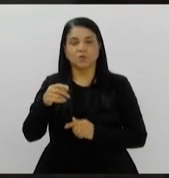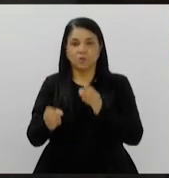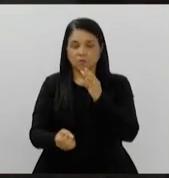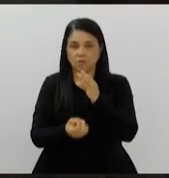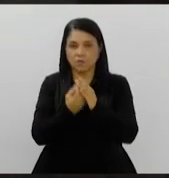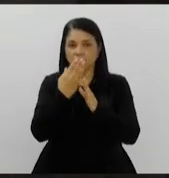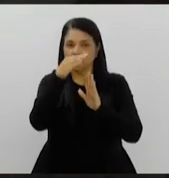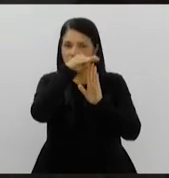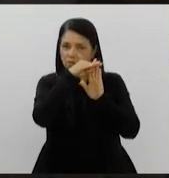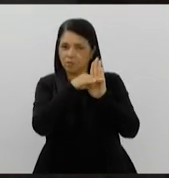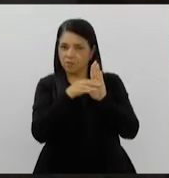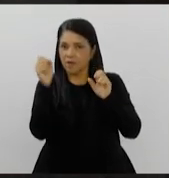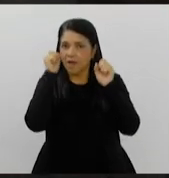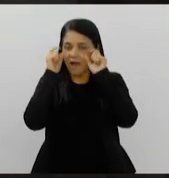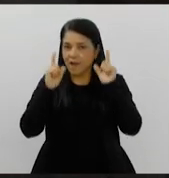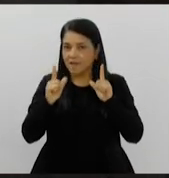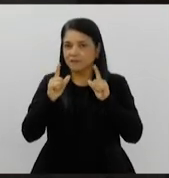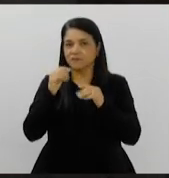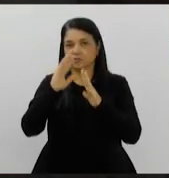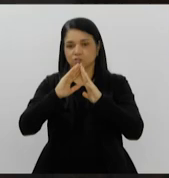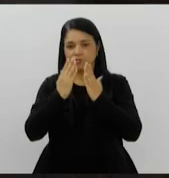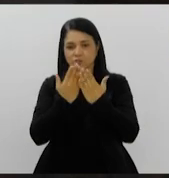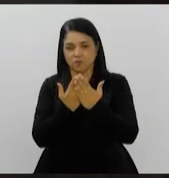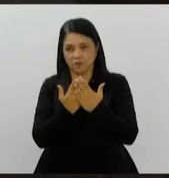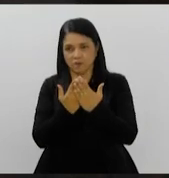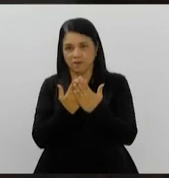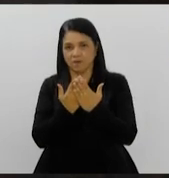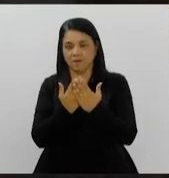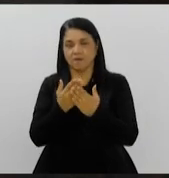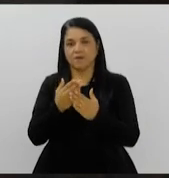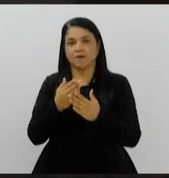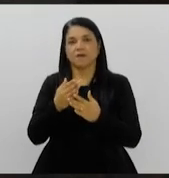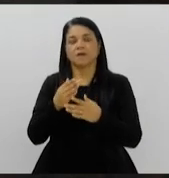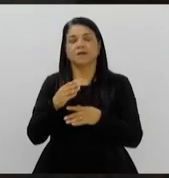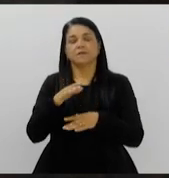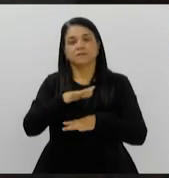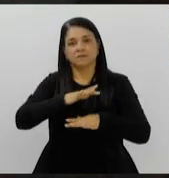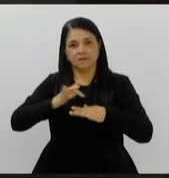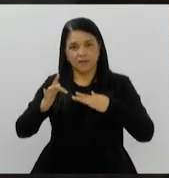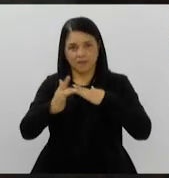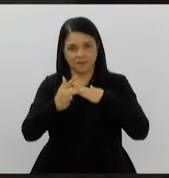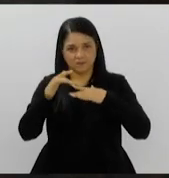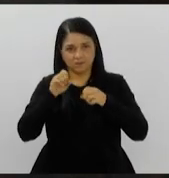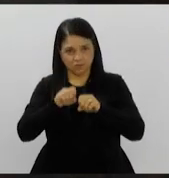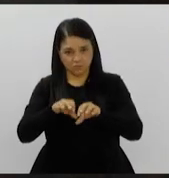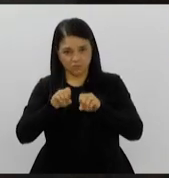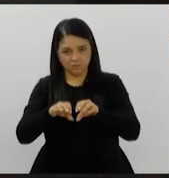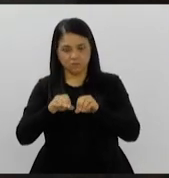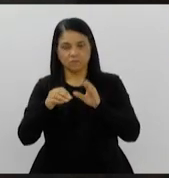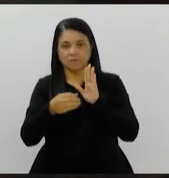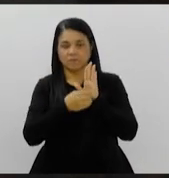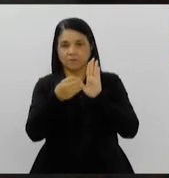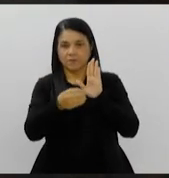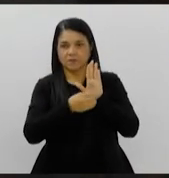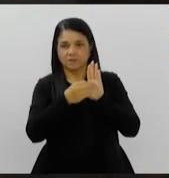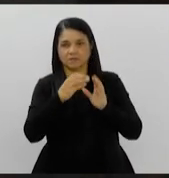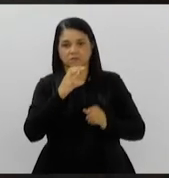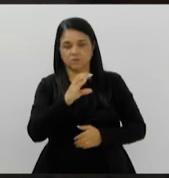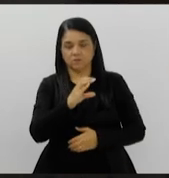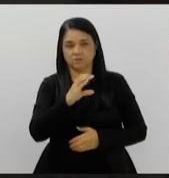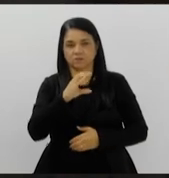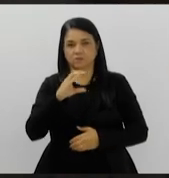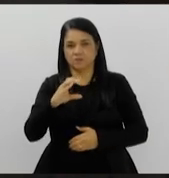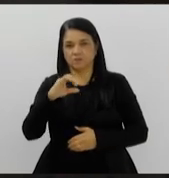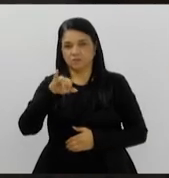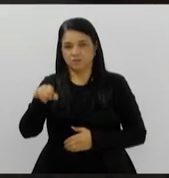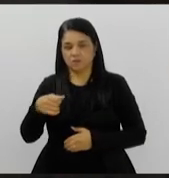Alerta Escolar nos estabelecimentos de ensino da rede de educação. Pendente de parecer das comissões de Constituição e